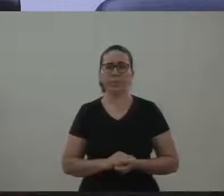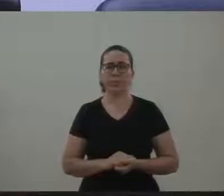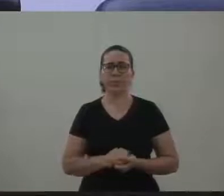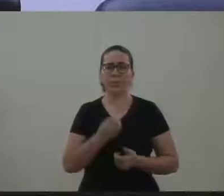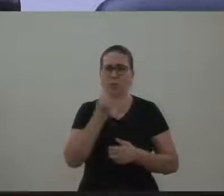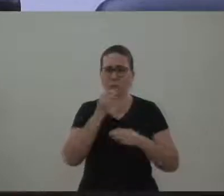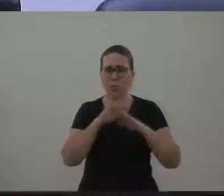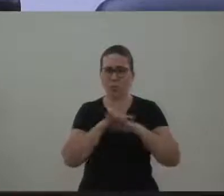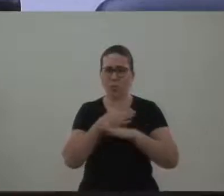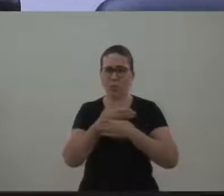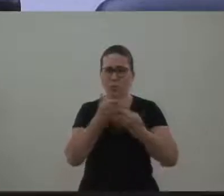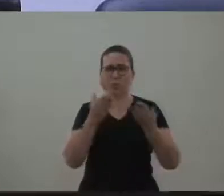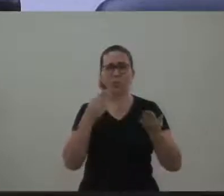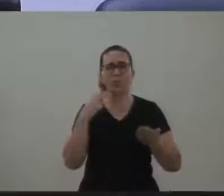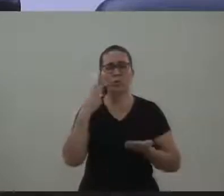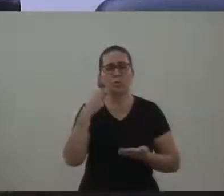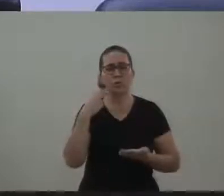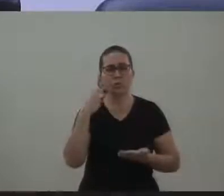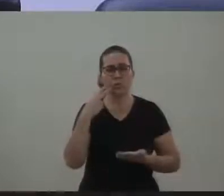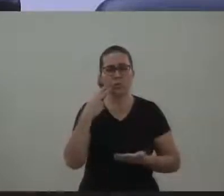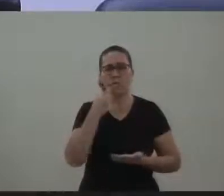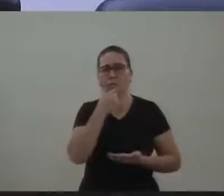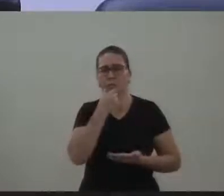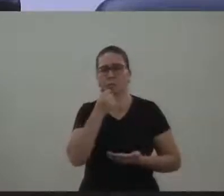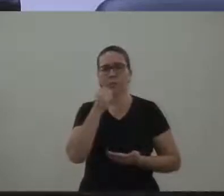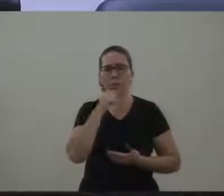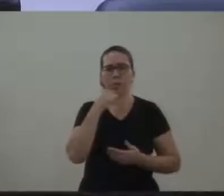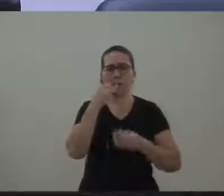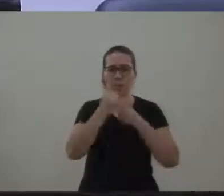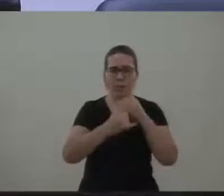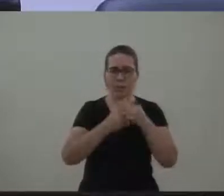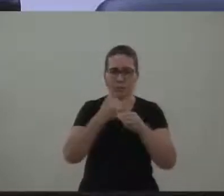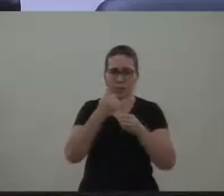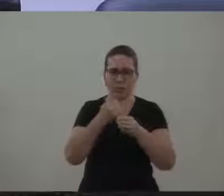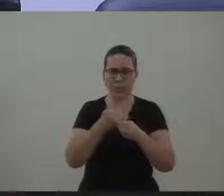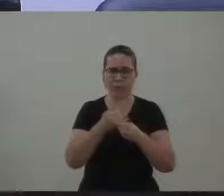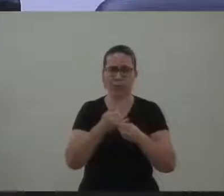Boa noite a todos, vereadores, vereadoras, internautas.